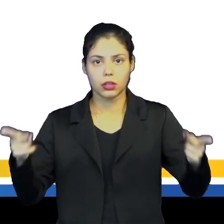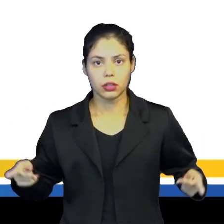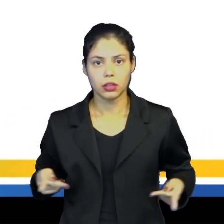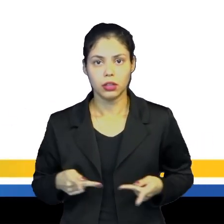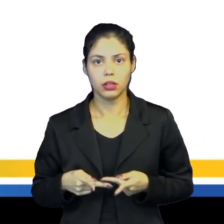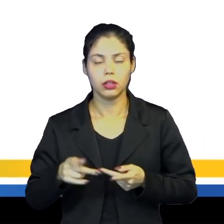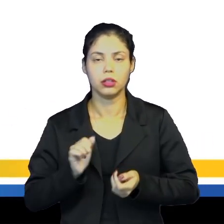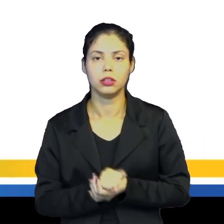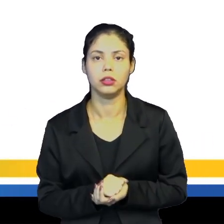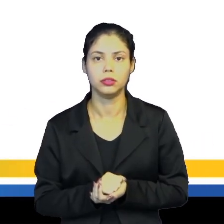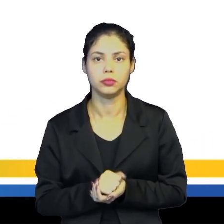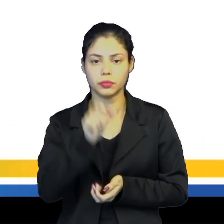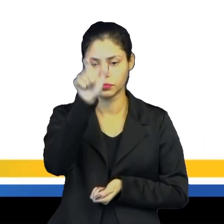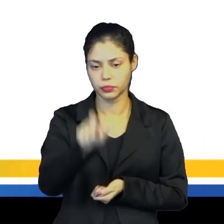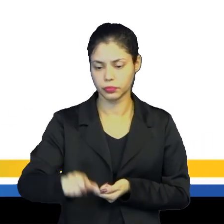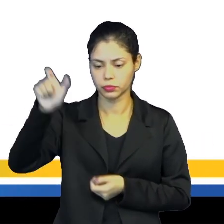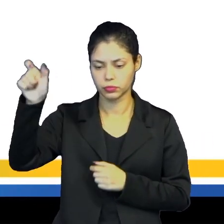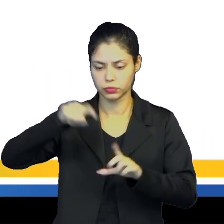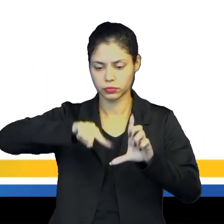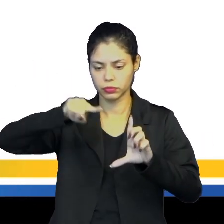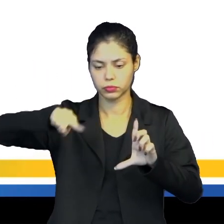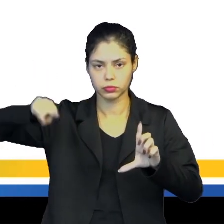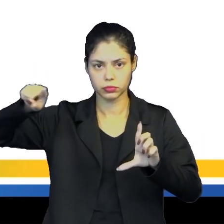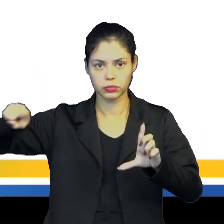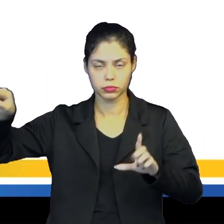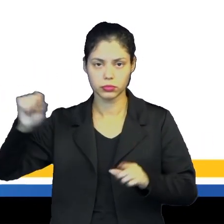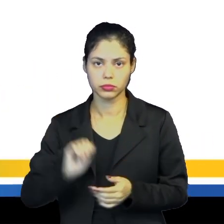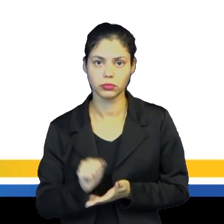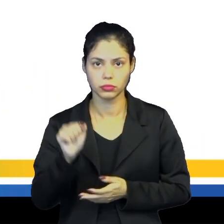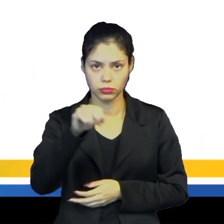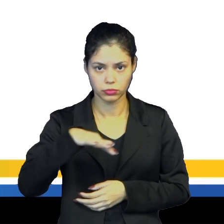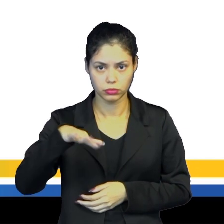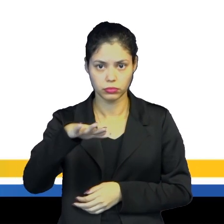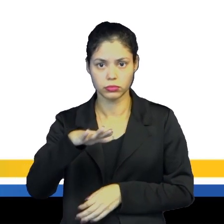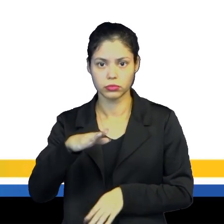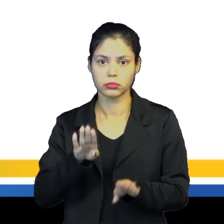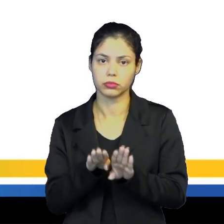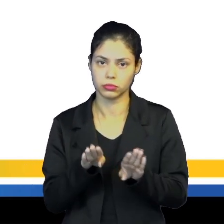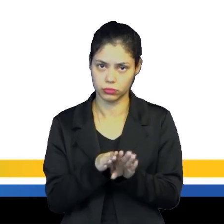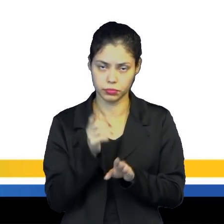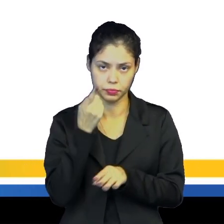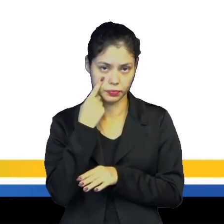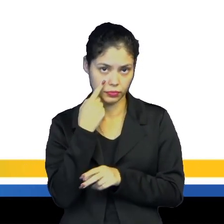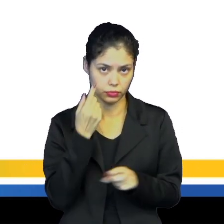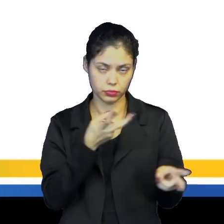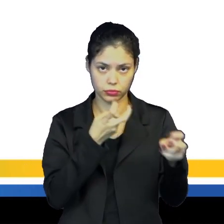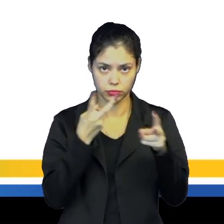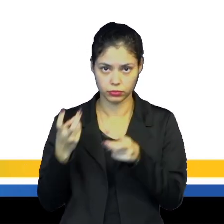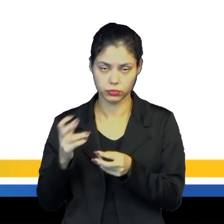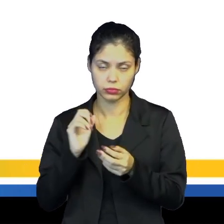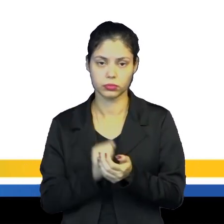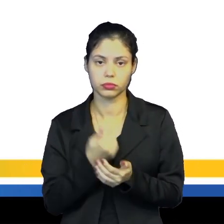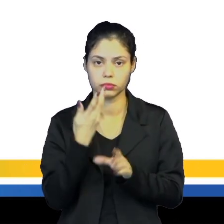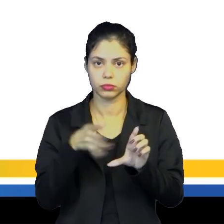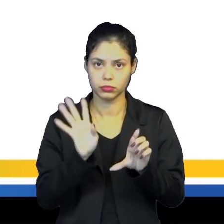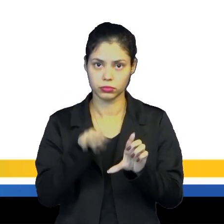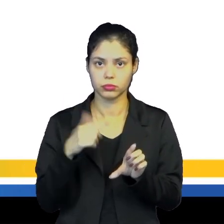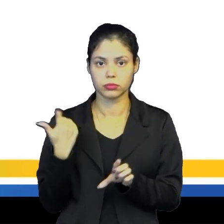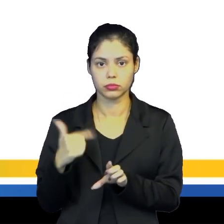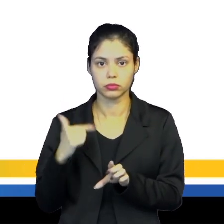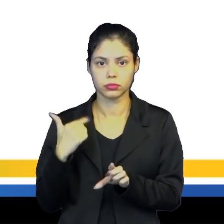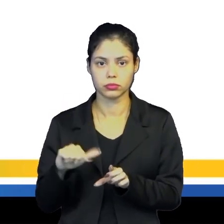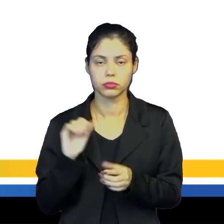pizza, colunas e linhas e áreas, tá? Então, observe, se a tabela não